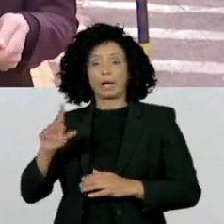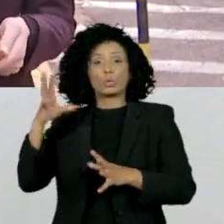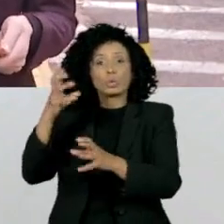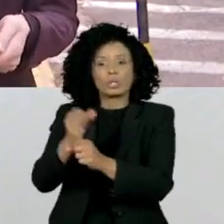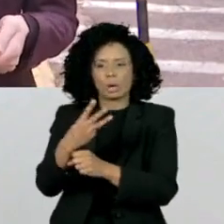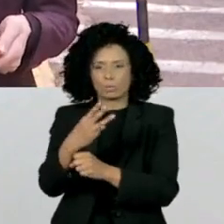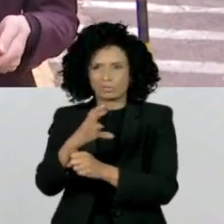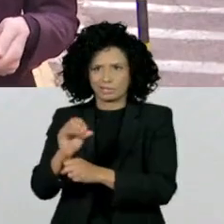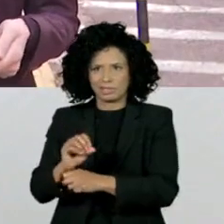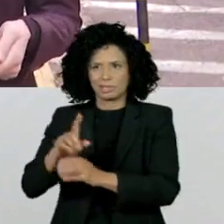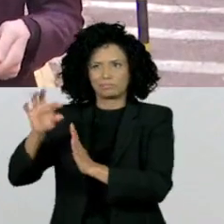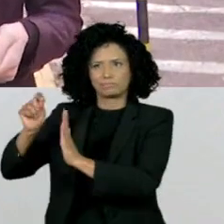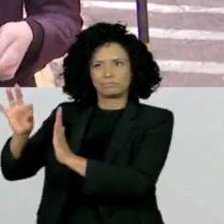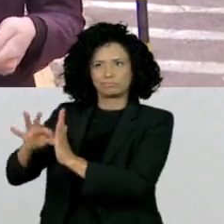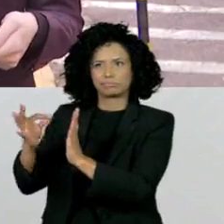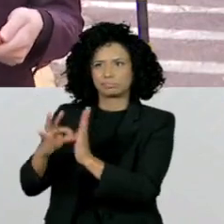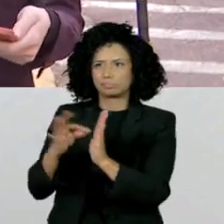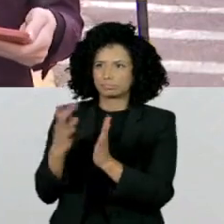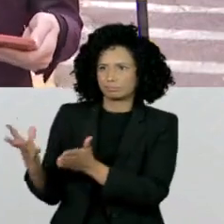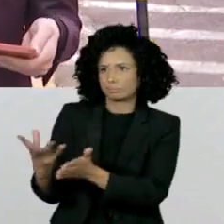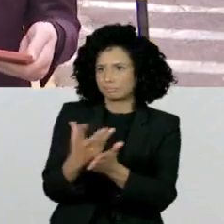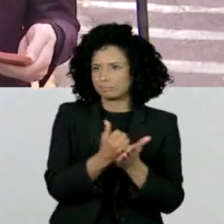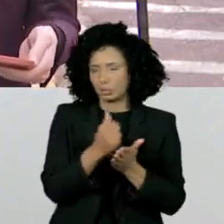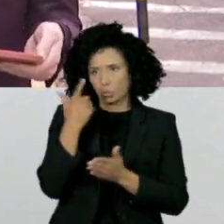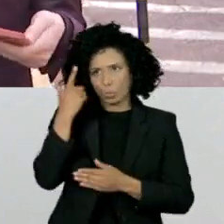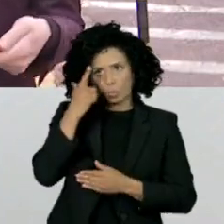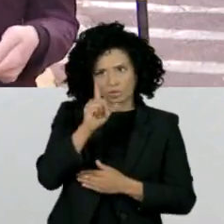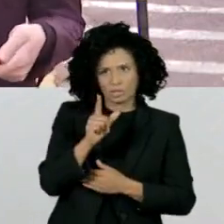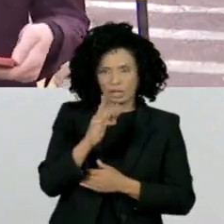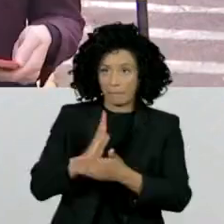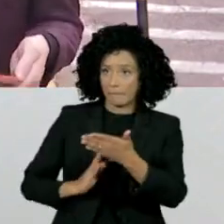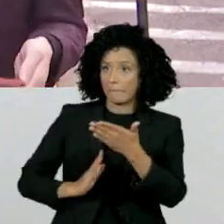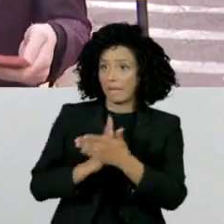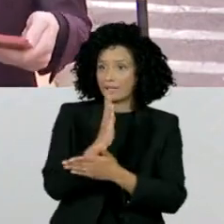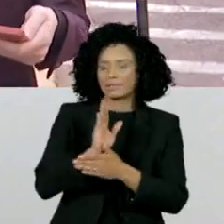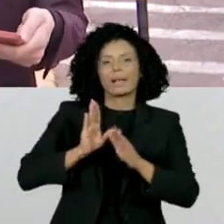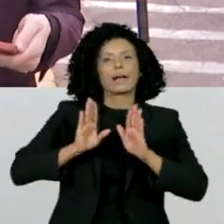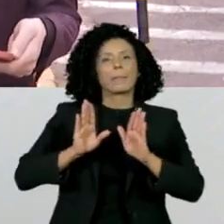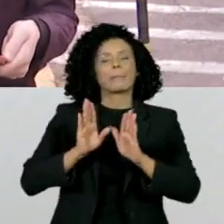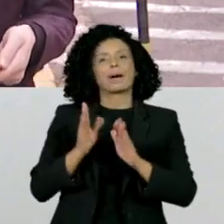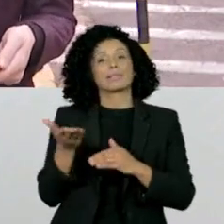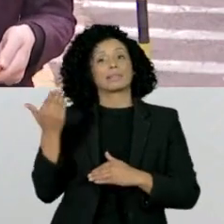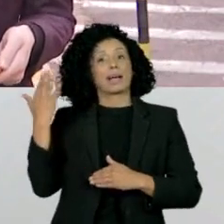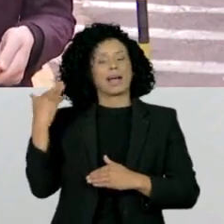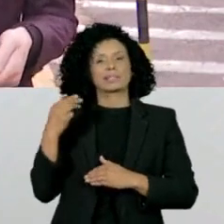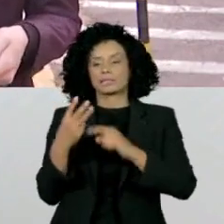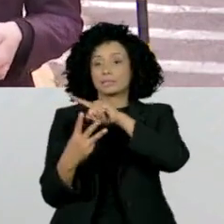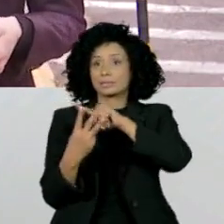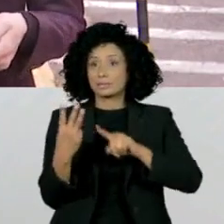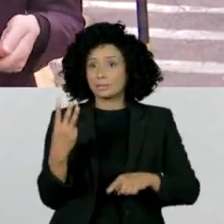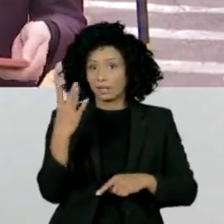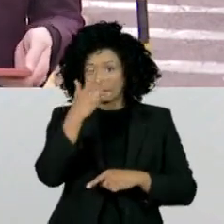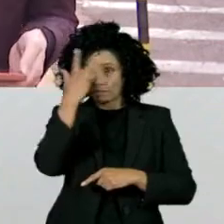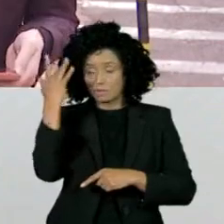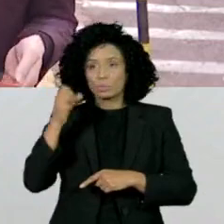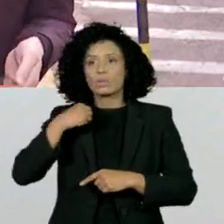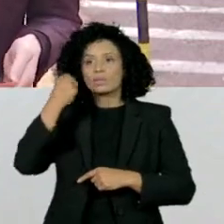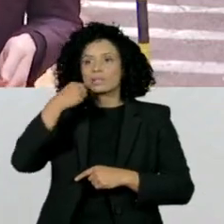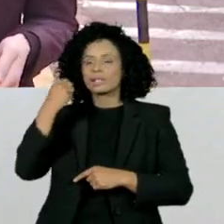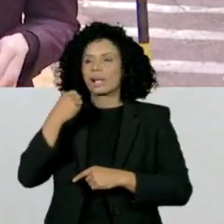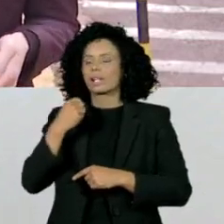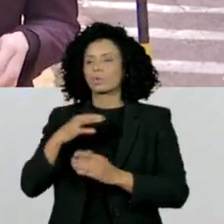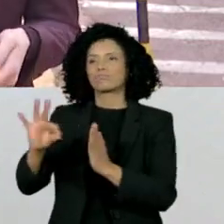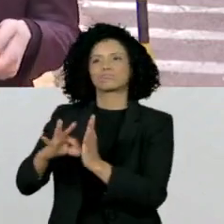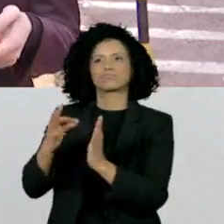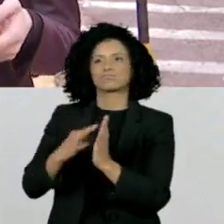aí uma margem de segurança, já que da última vez, 3 senadores retiraram os seus nomes, o que inviabilizou